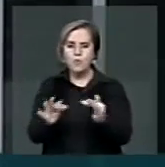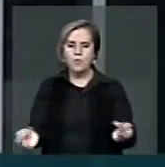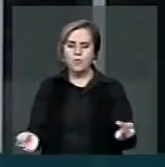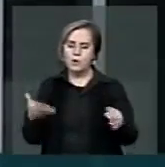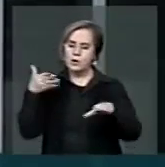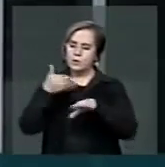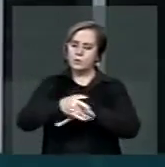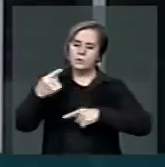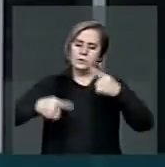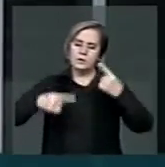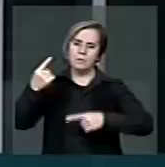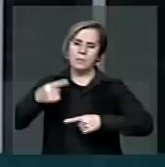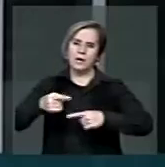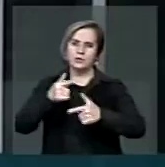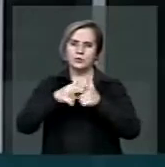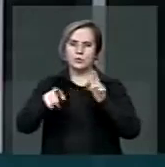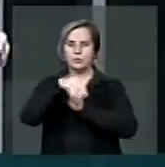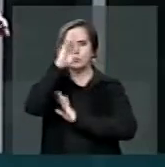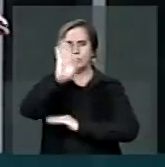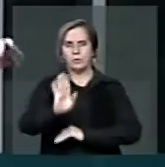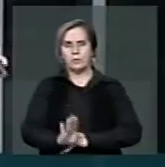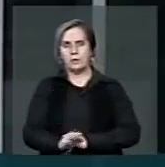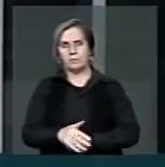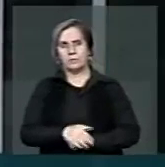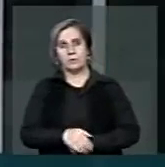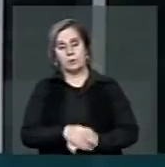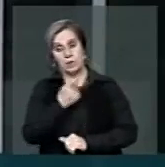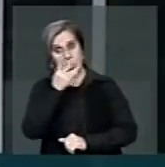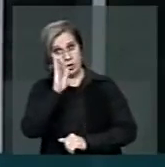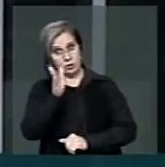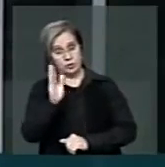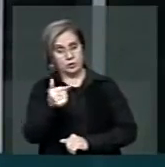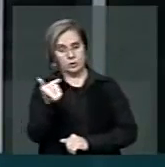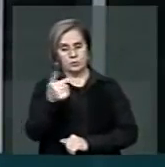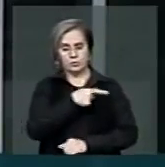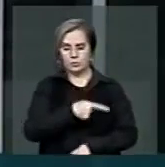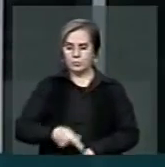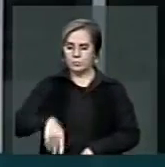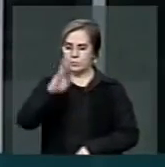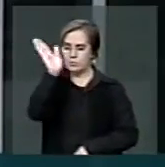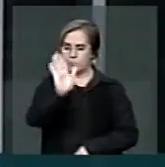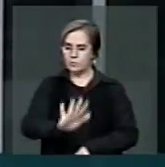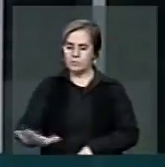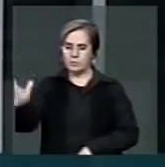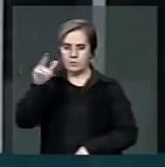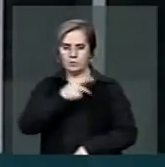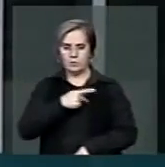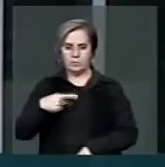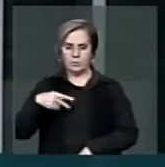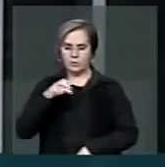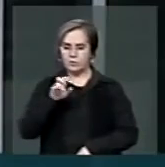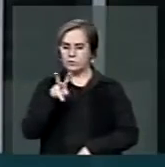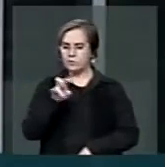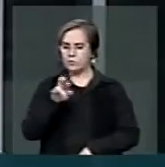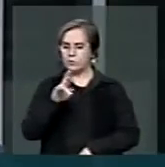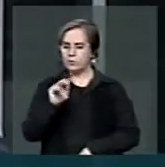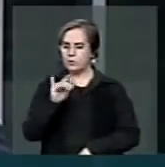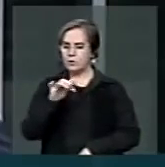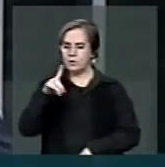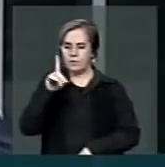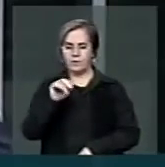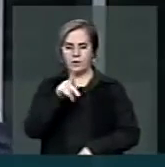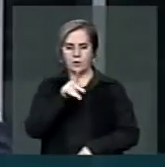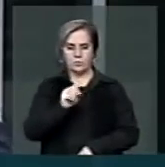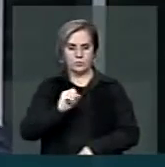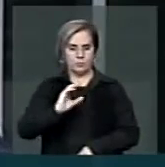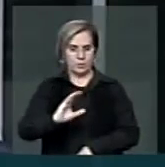problemas brasileiros na atualidade. Como disse o nosso vice-presidente nacional, o pastor Everaldo, do PSC, abre